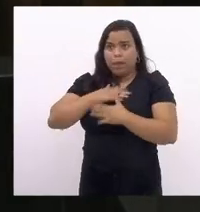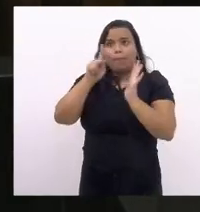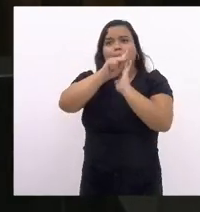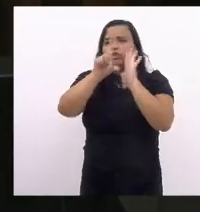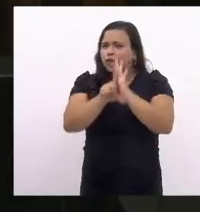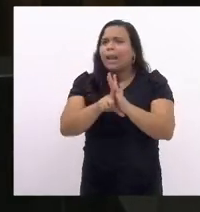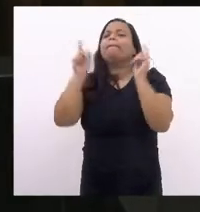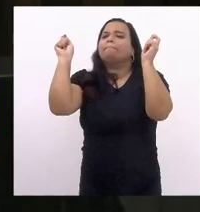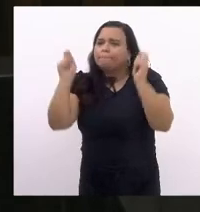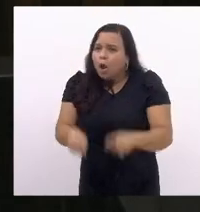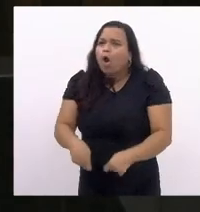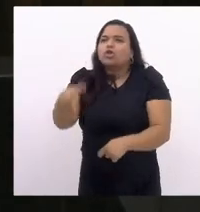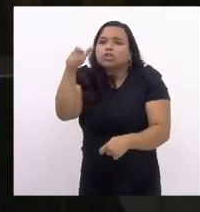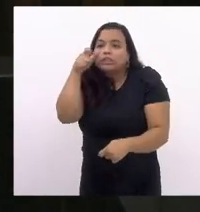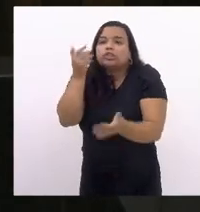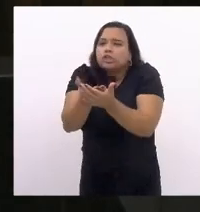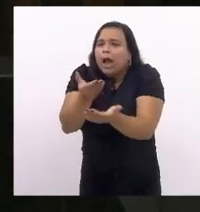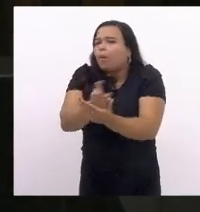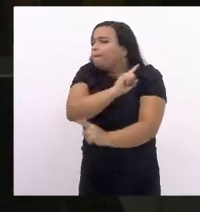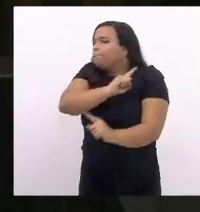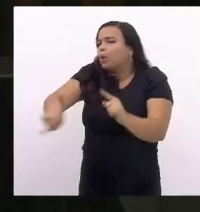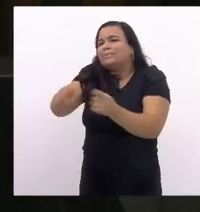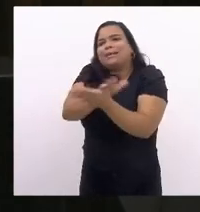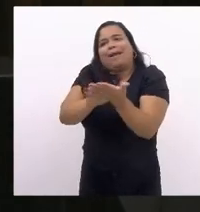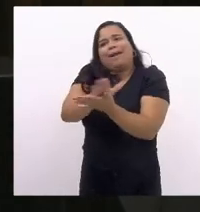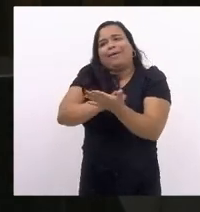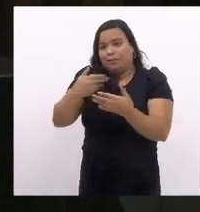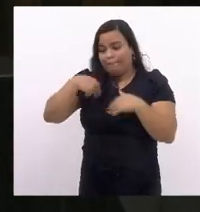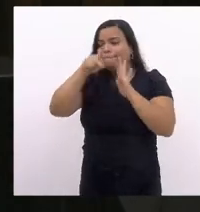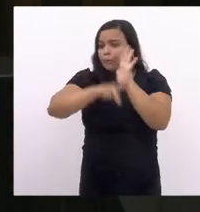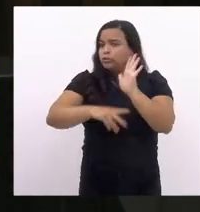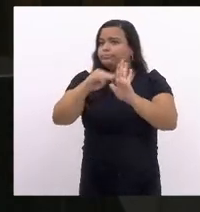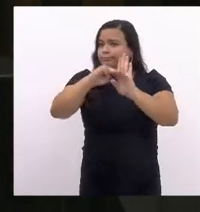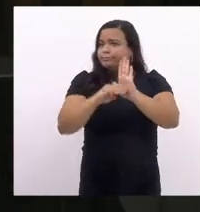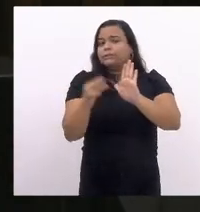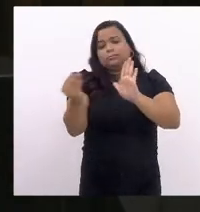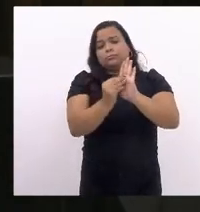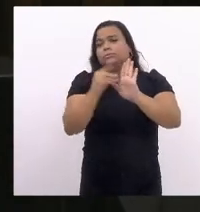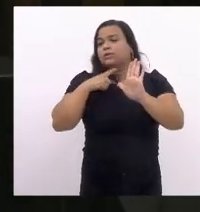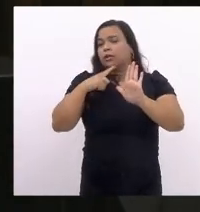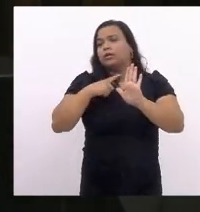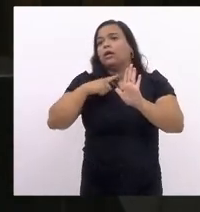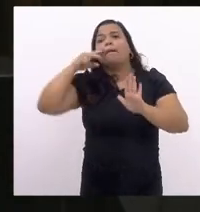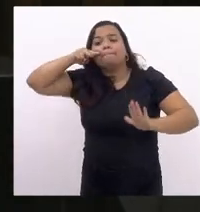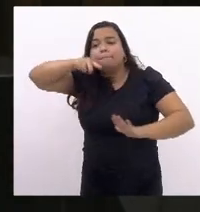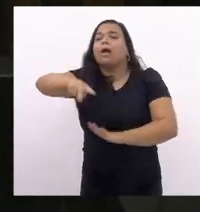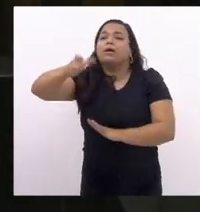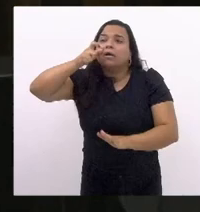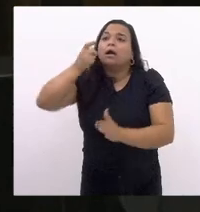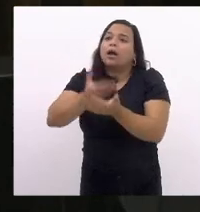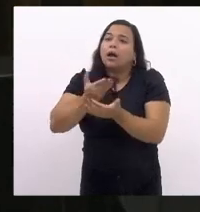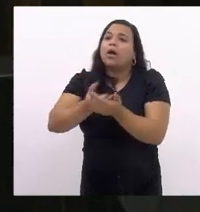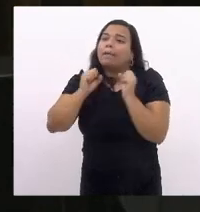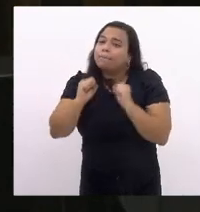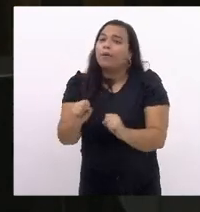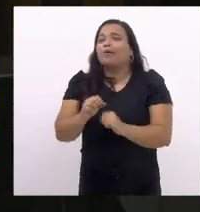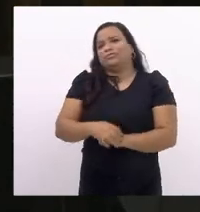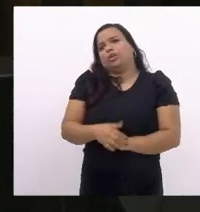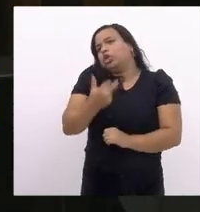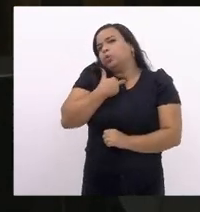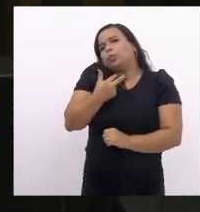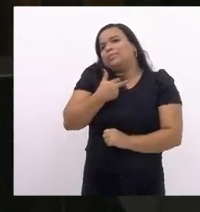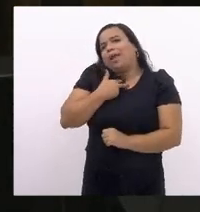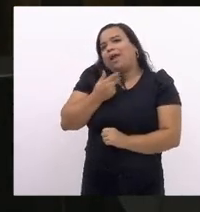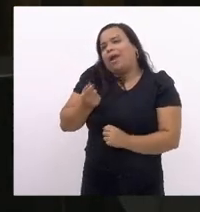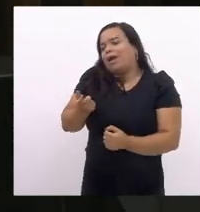textualmente, vai poder assistir aula. Por que que vai poder assistir aula? Porque senão você está penalizando duplamente a